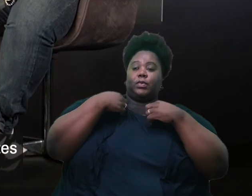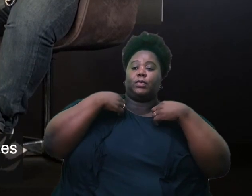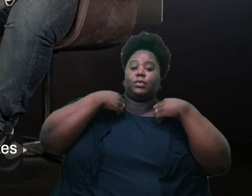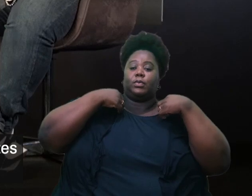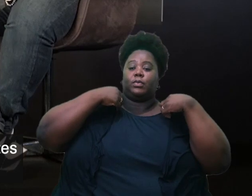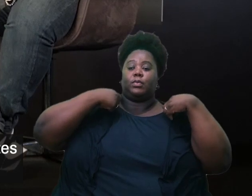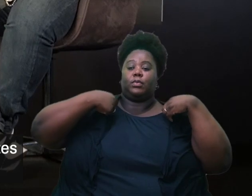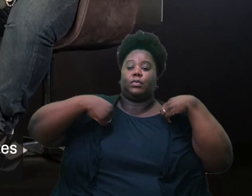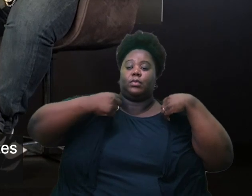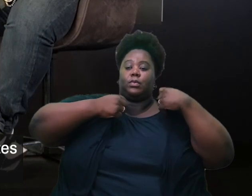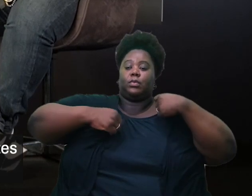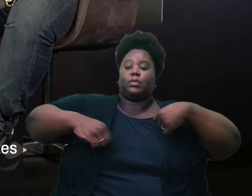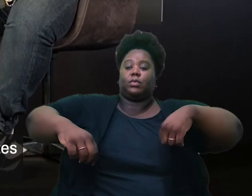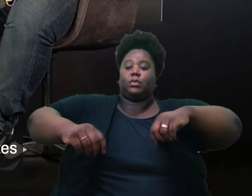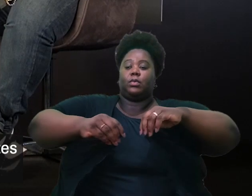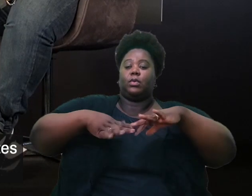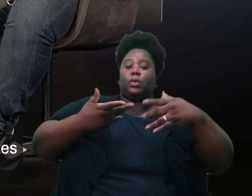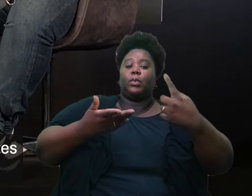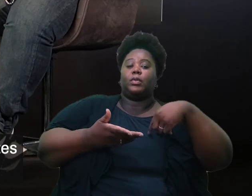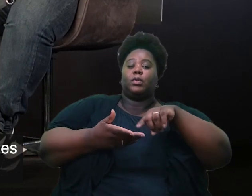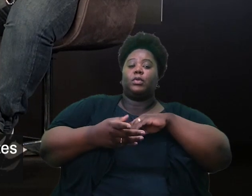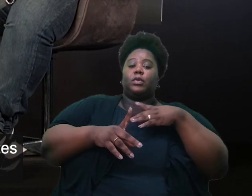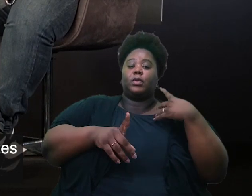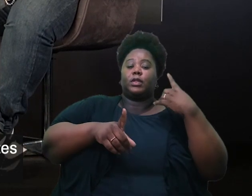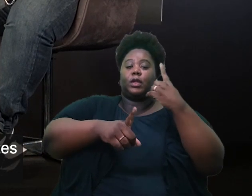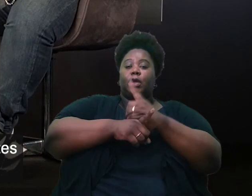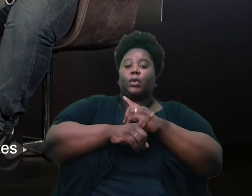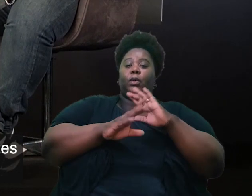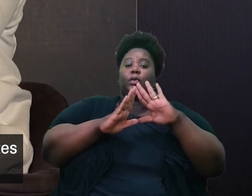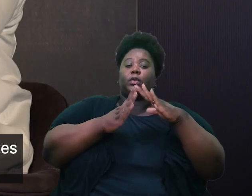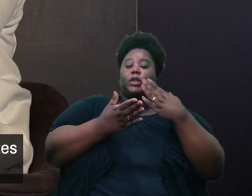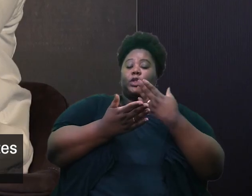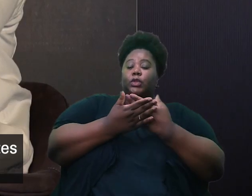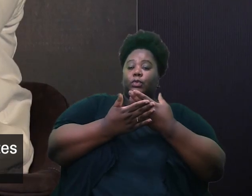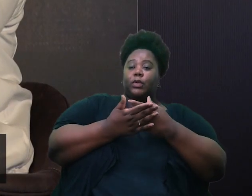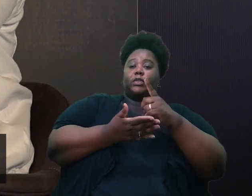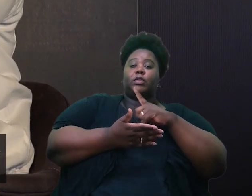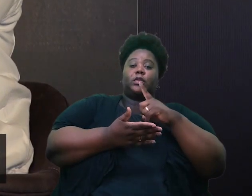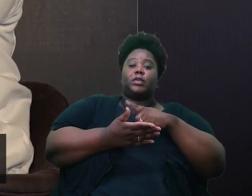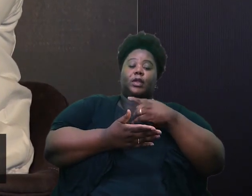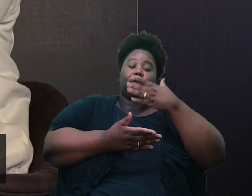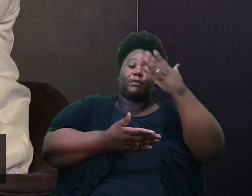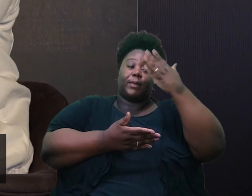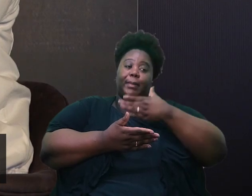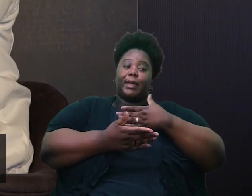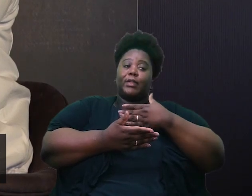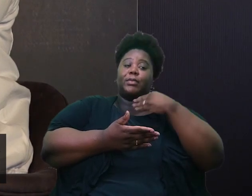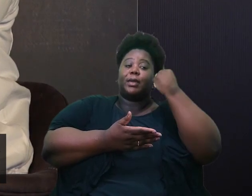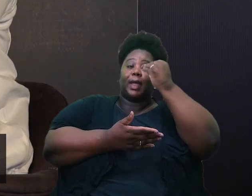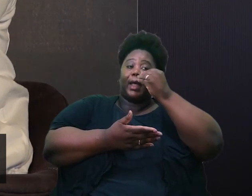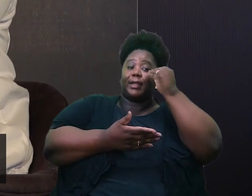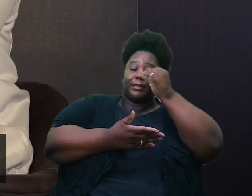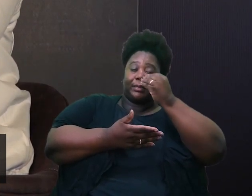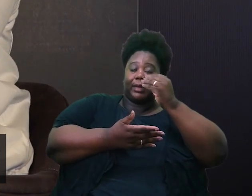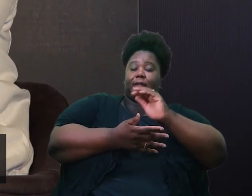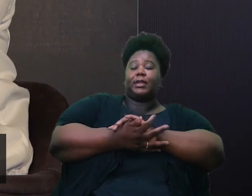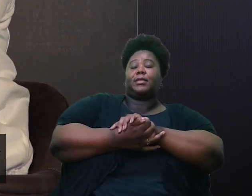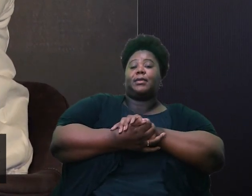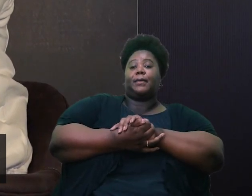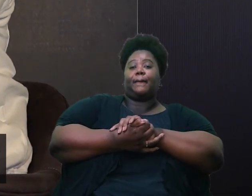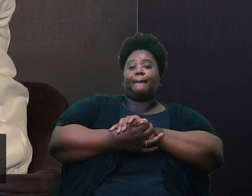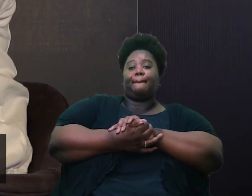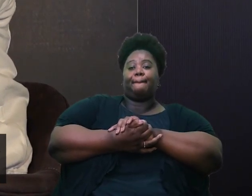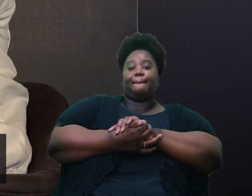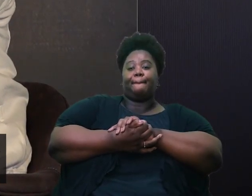quando a gente encontra estudantes que tiveram pessoalmente a experiência do encantamento, a